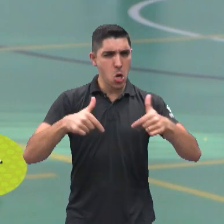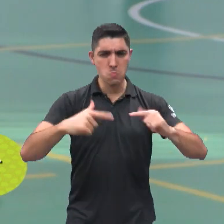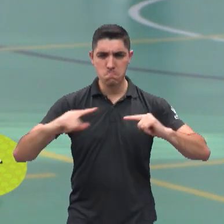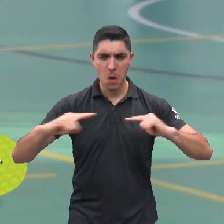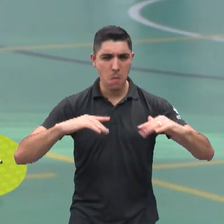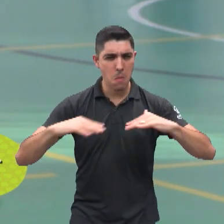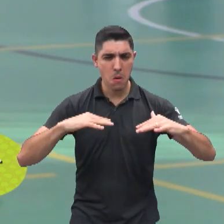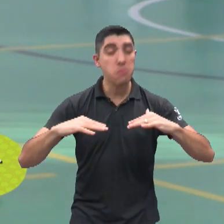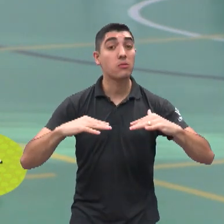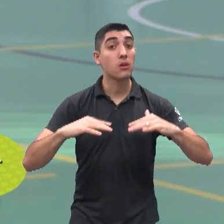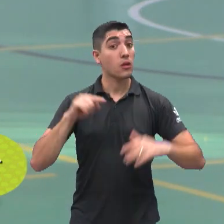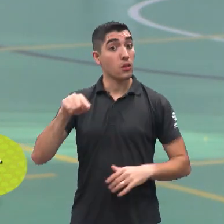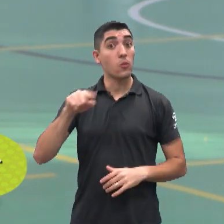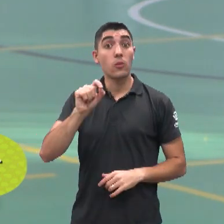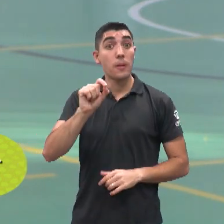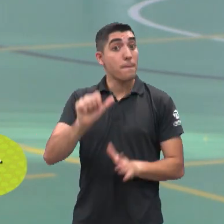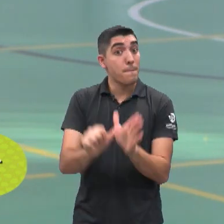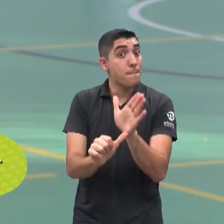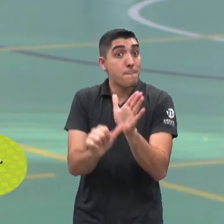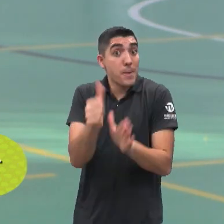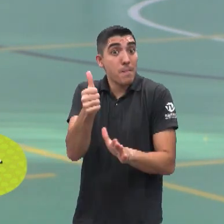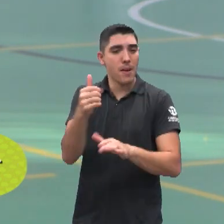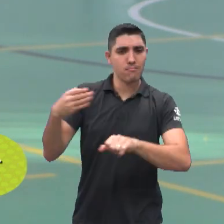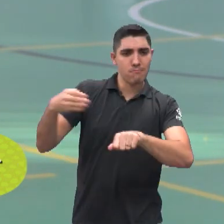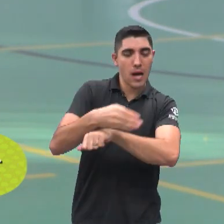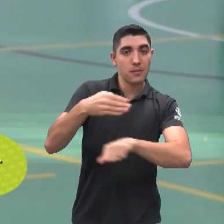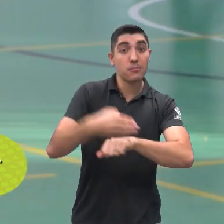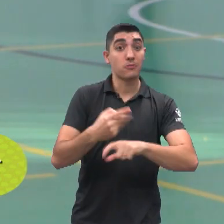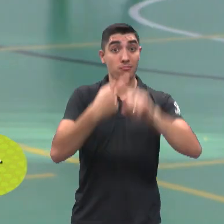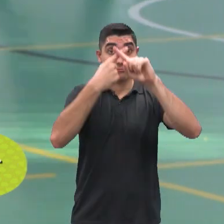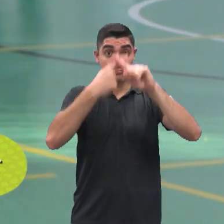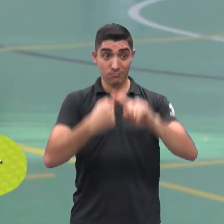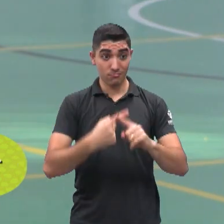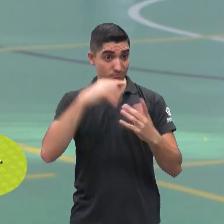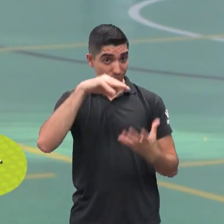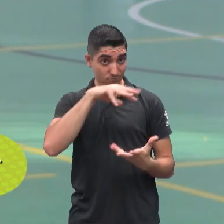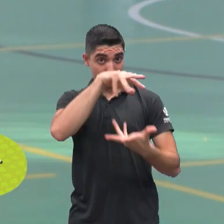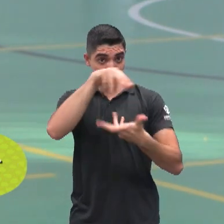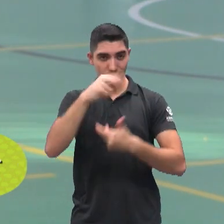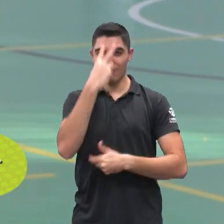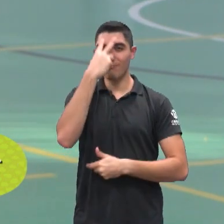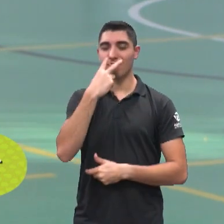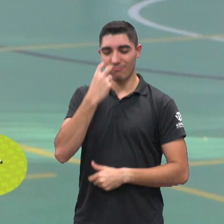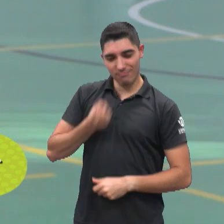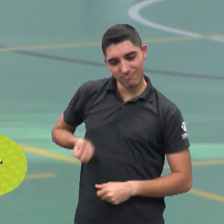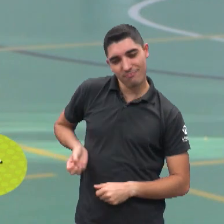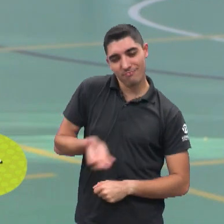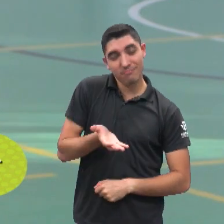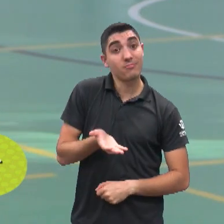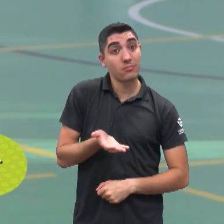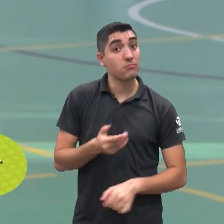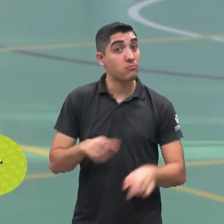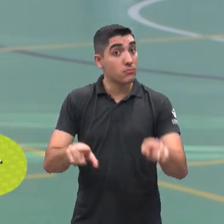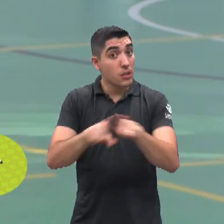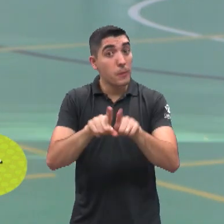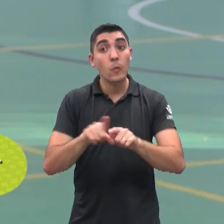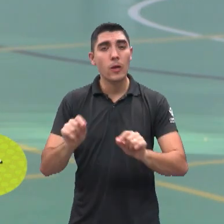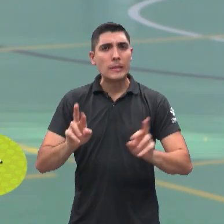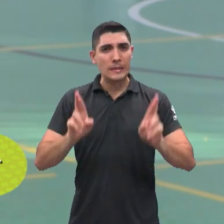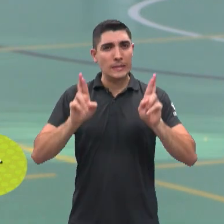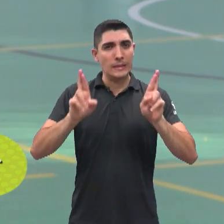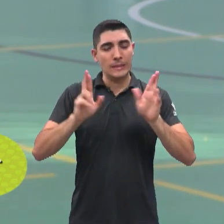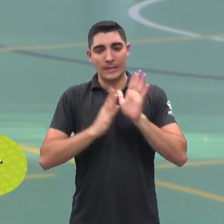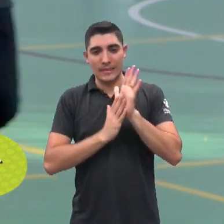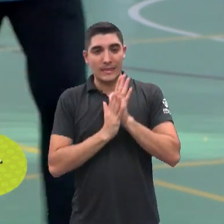é a primeira vez que a equipe do Instituto Athlon vai participar do Mundial. E o melhor, a expectativa está